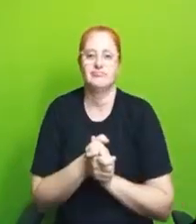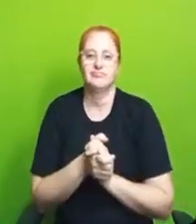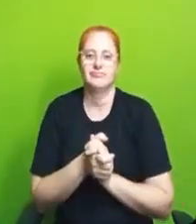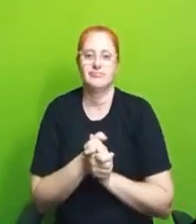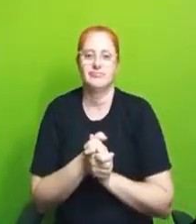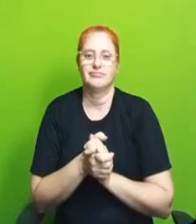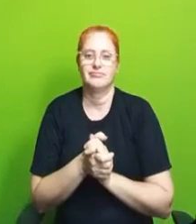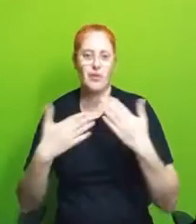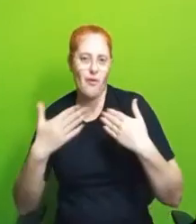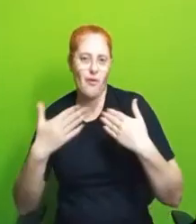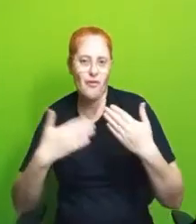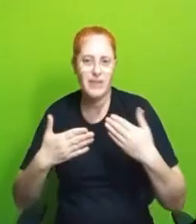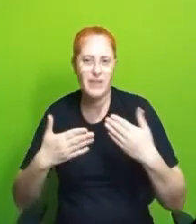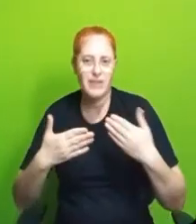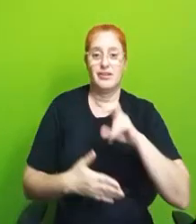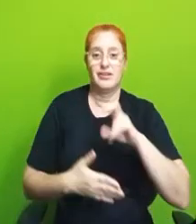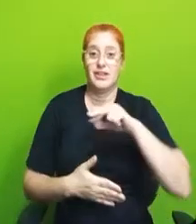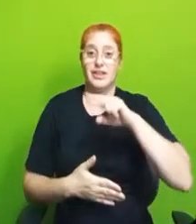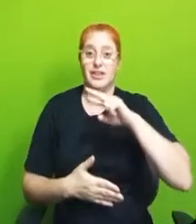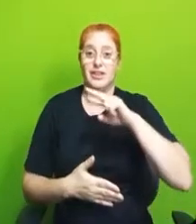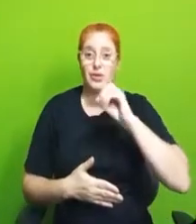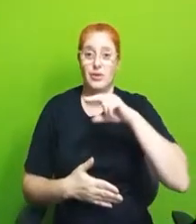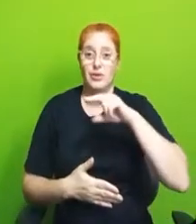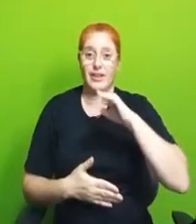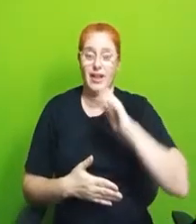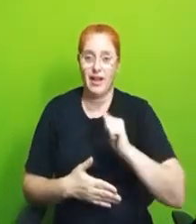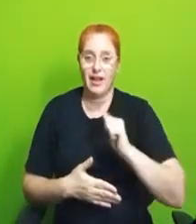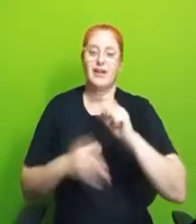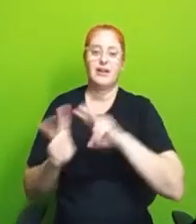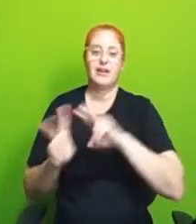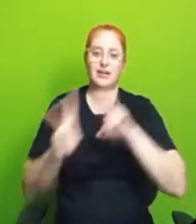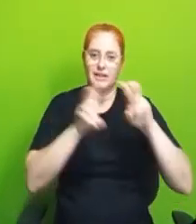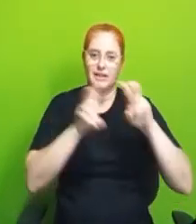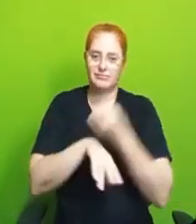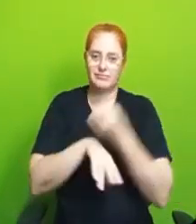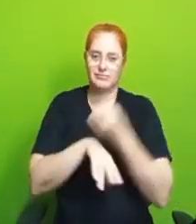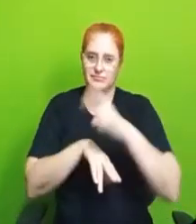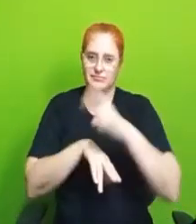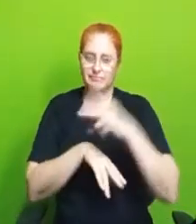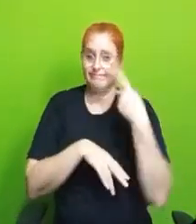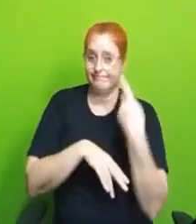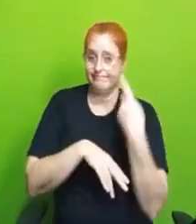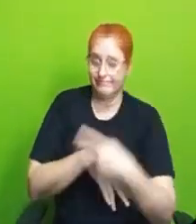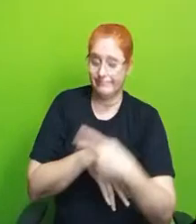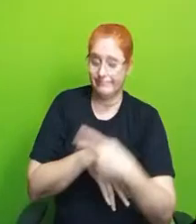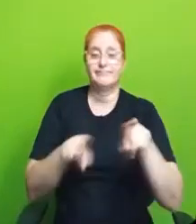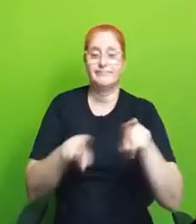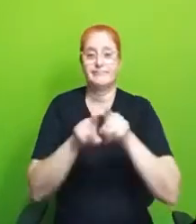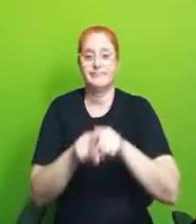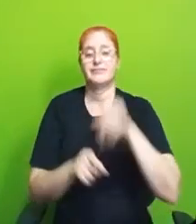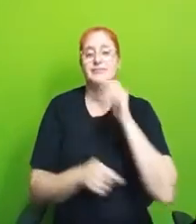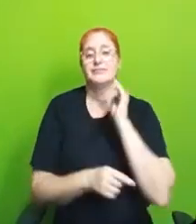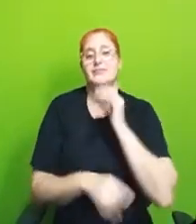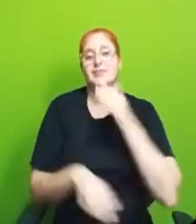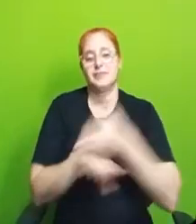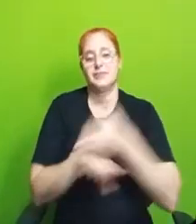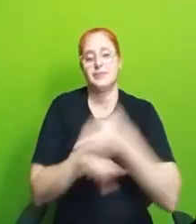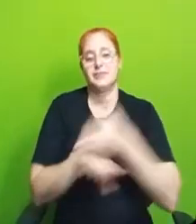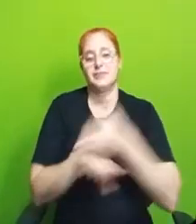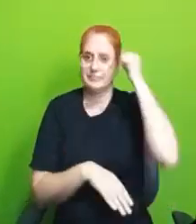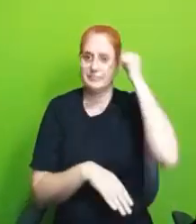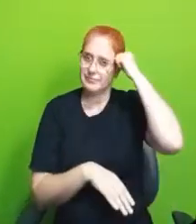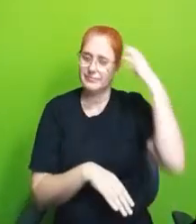Verônica, a gente vai conversar um pouco sobre o trabalho de doutorado dela, Verônica Ferreira, e a gente está contando também com a participação de Simone, que está fazendo